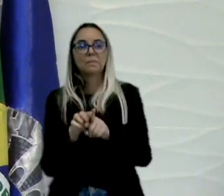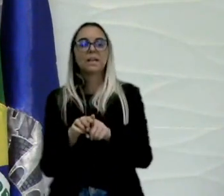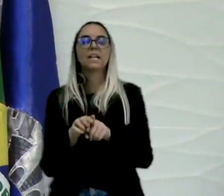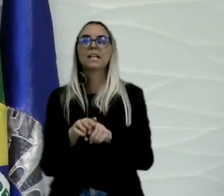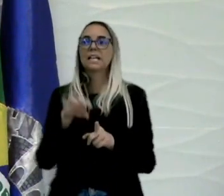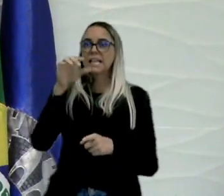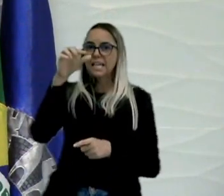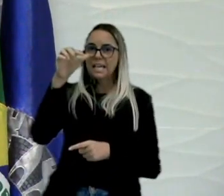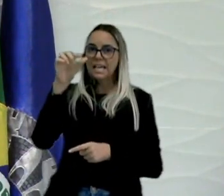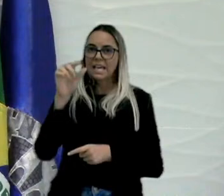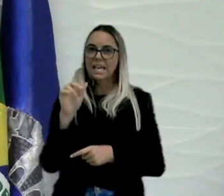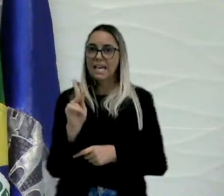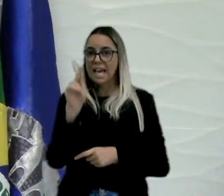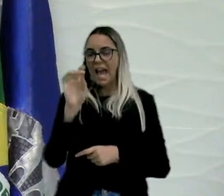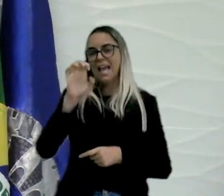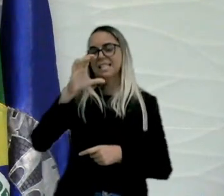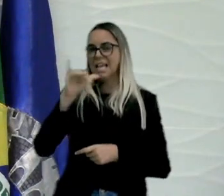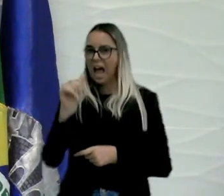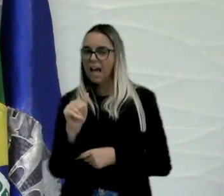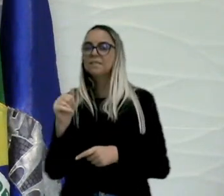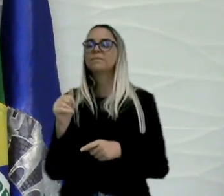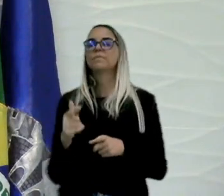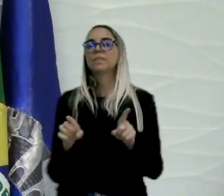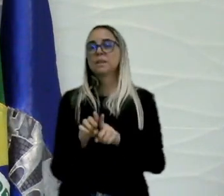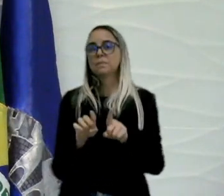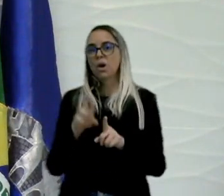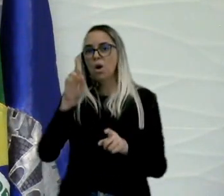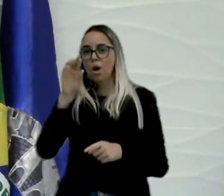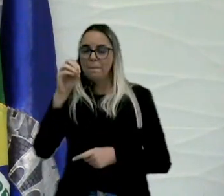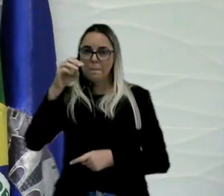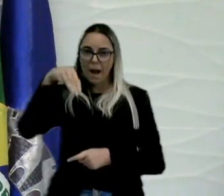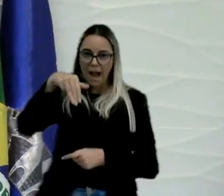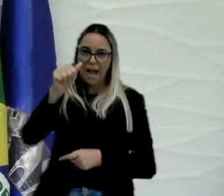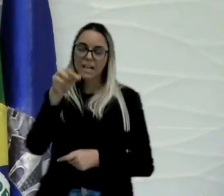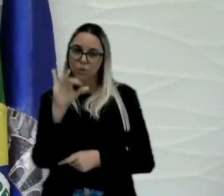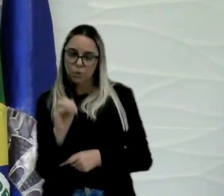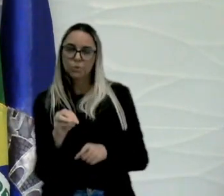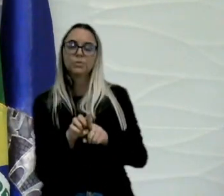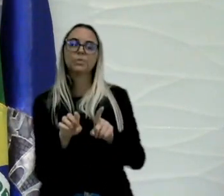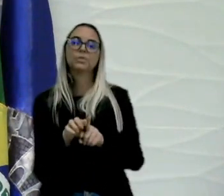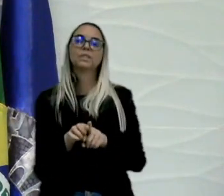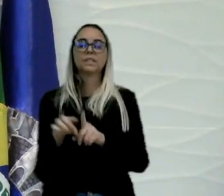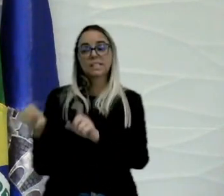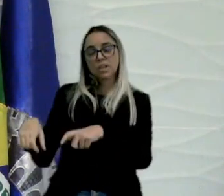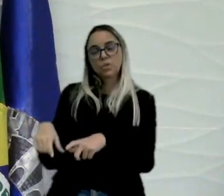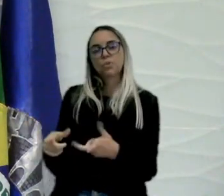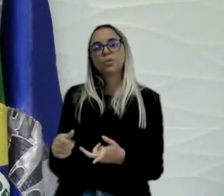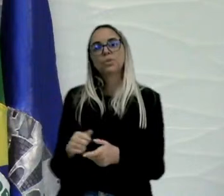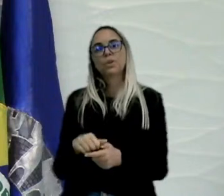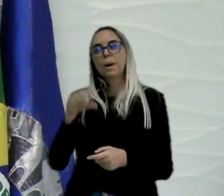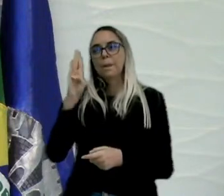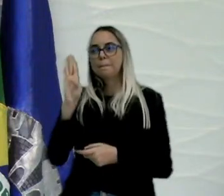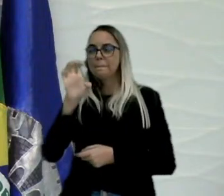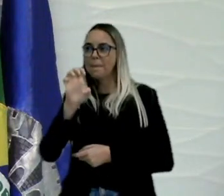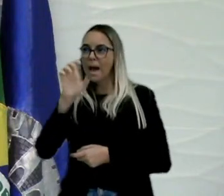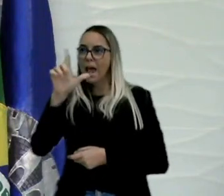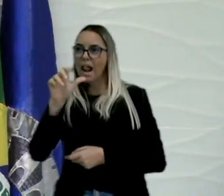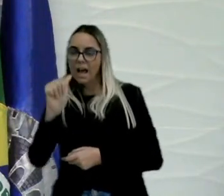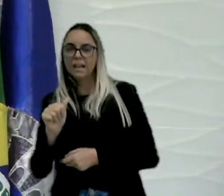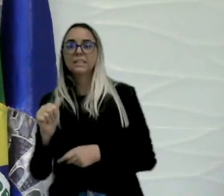kéo lá do S Tim poeira Renil de Romário lá da Vila do Espírito Santo Bel e sua filha